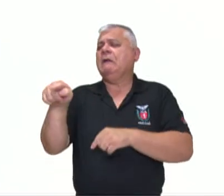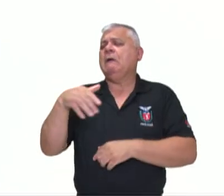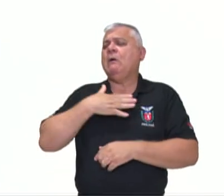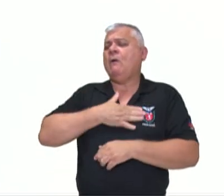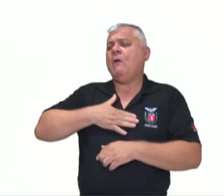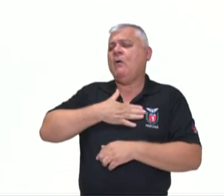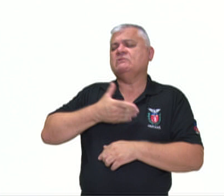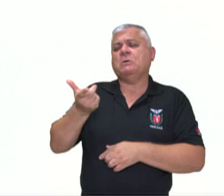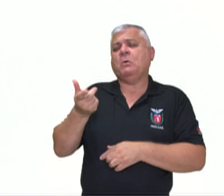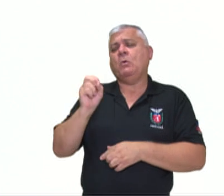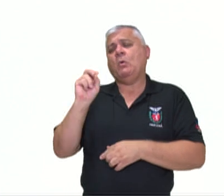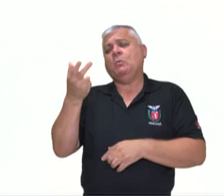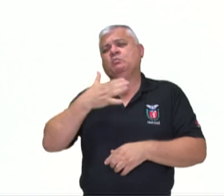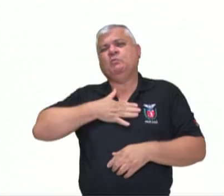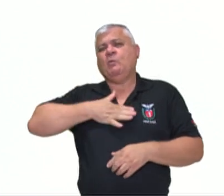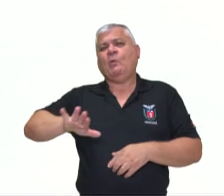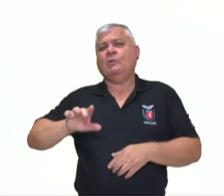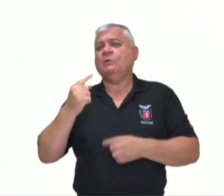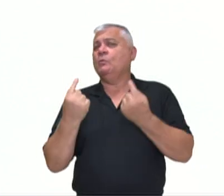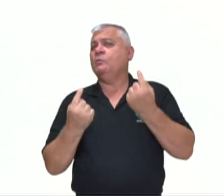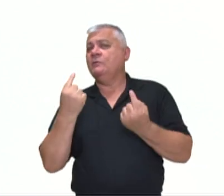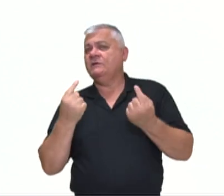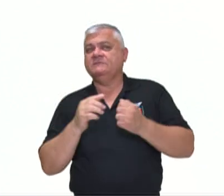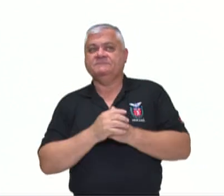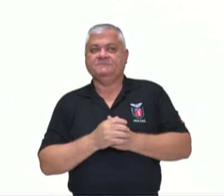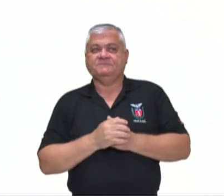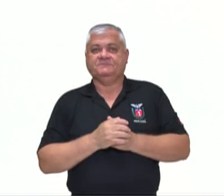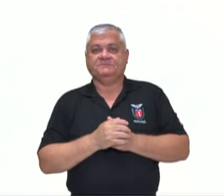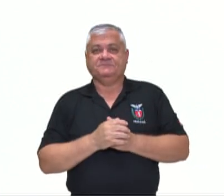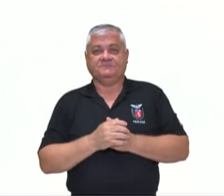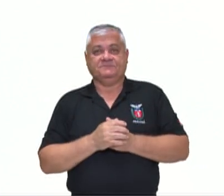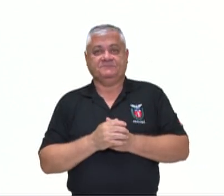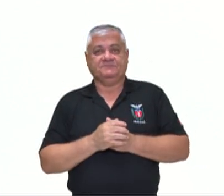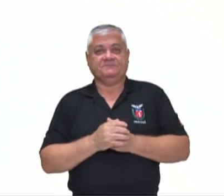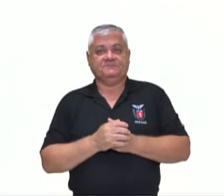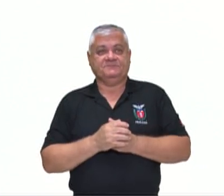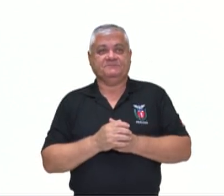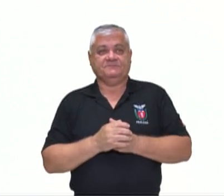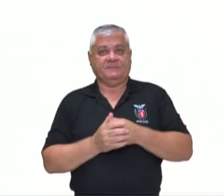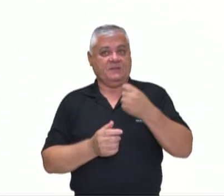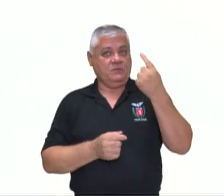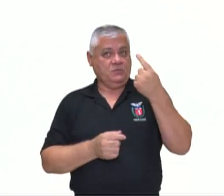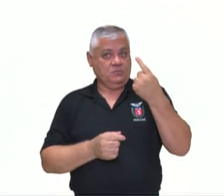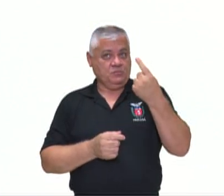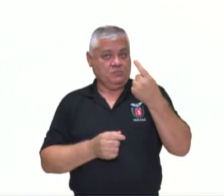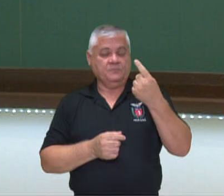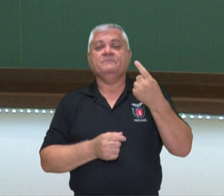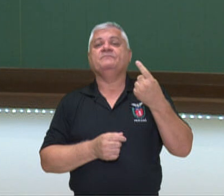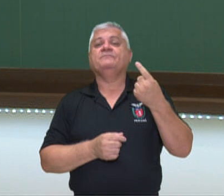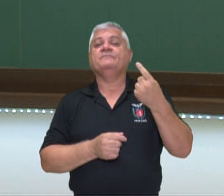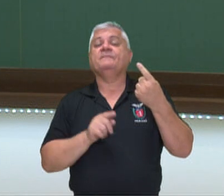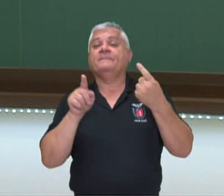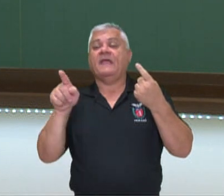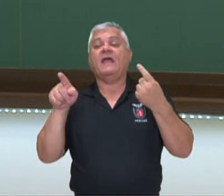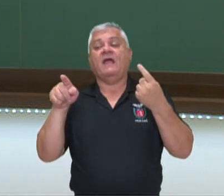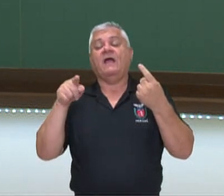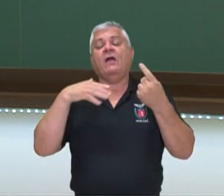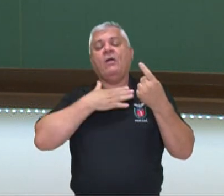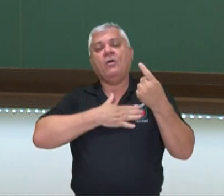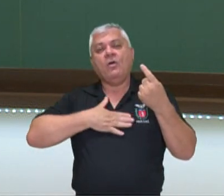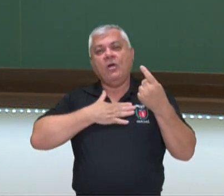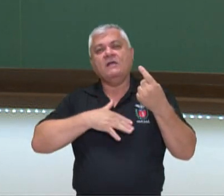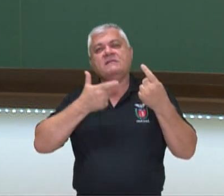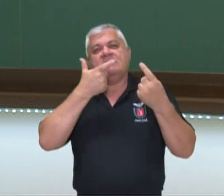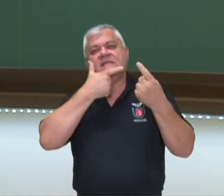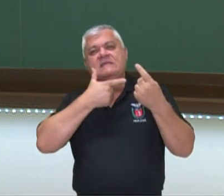ou não gosta, como eu já disse para vocês. Por exemplo, she likes cheese, but she doesn't like meat. Ela gosta de